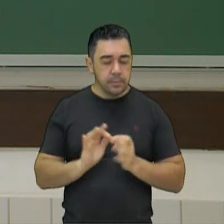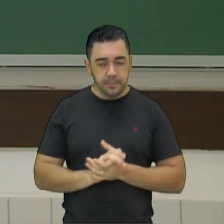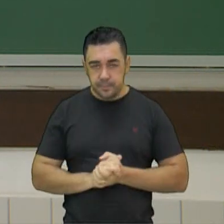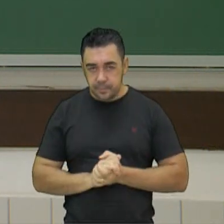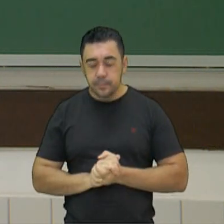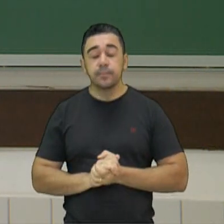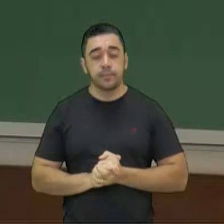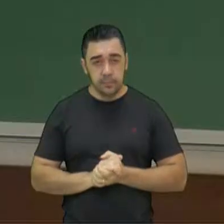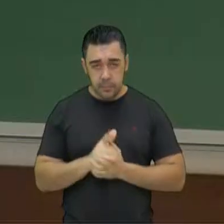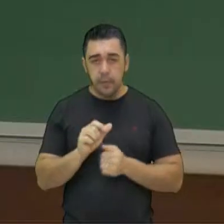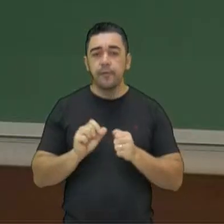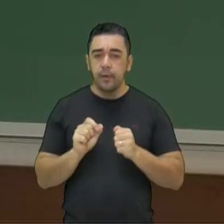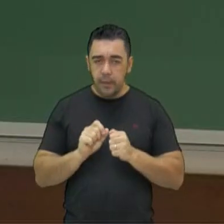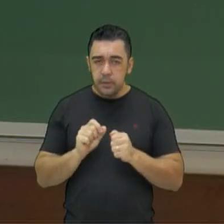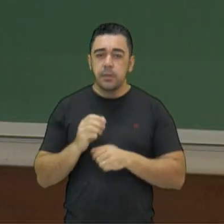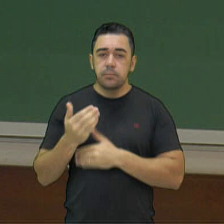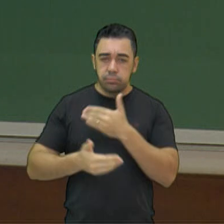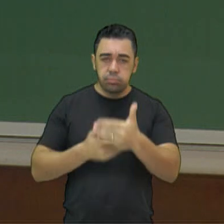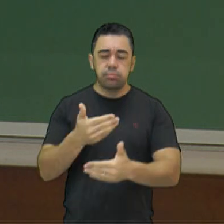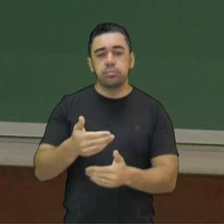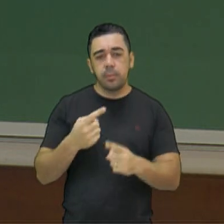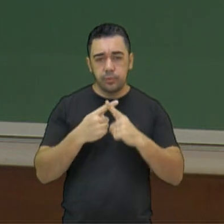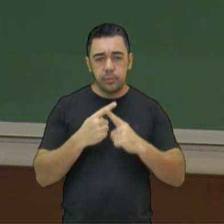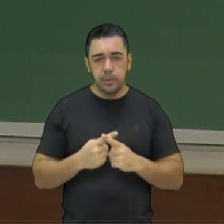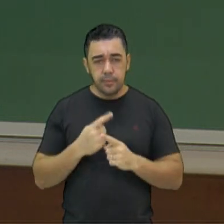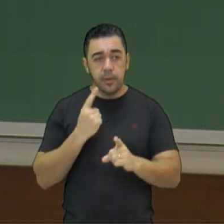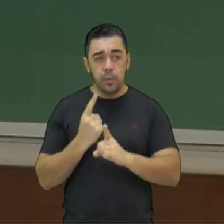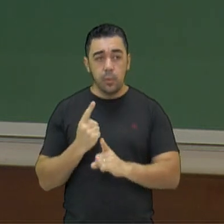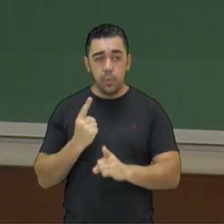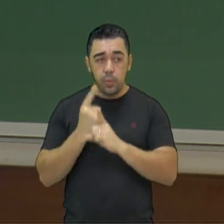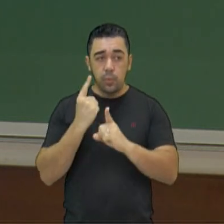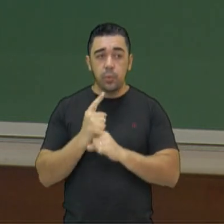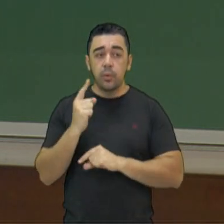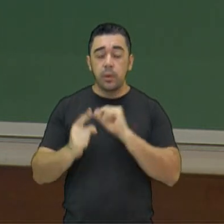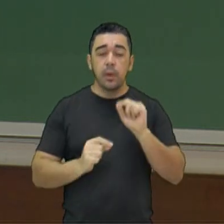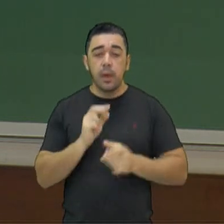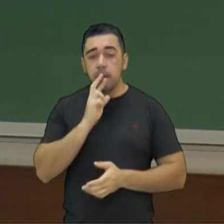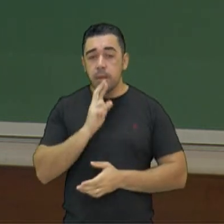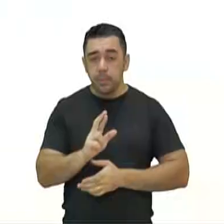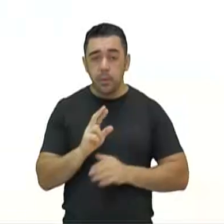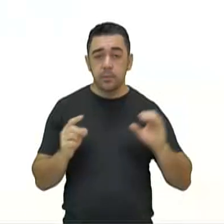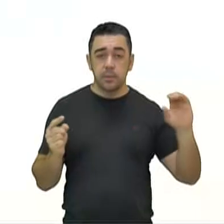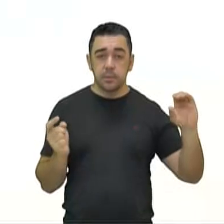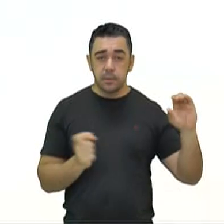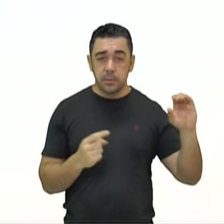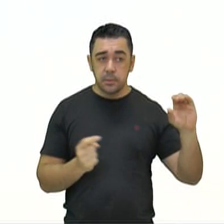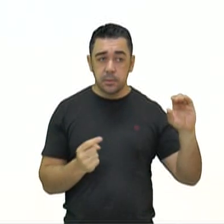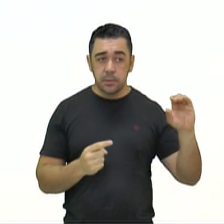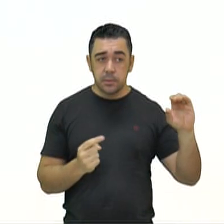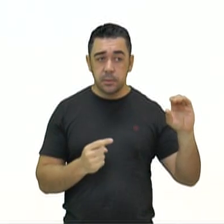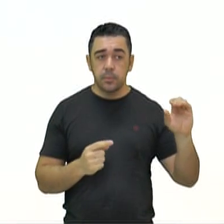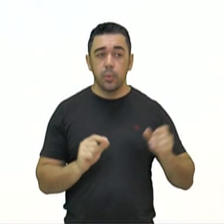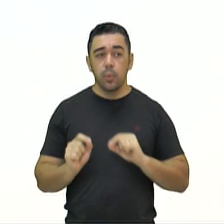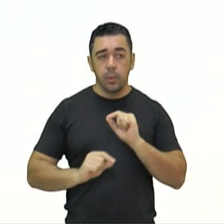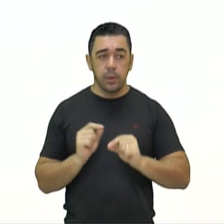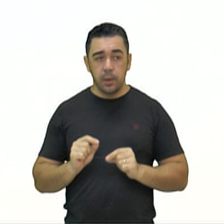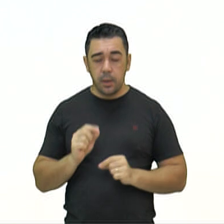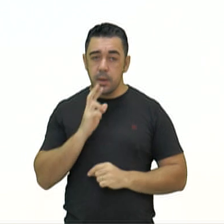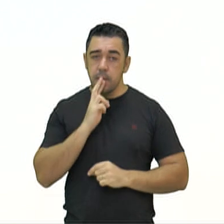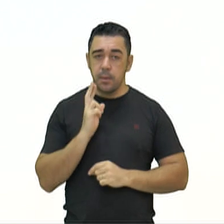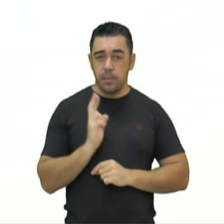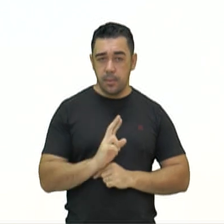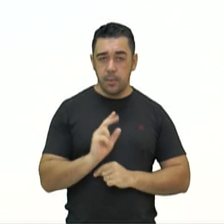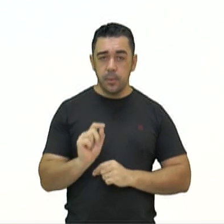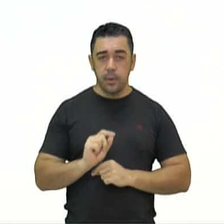você vai desenvolver essa multiplicação e vai chegar na resposta C. Então, nós temos o